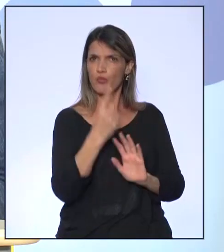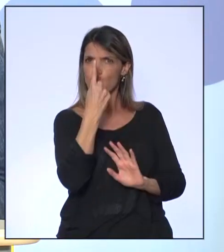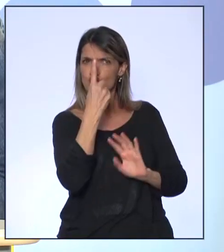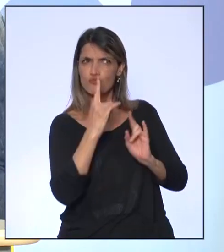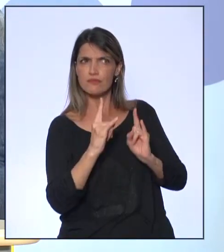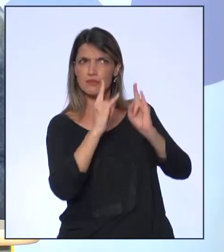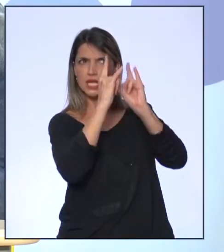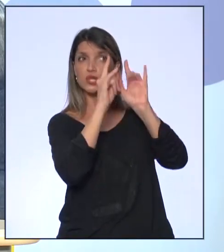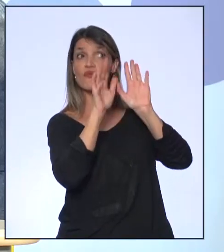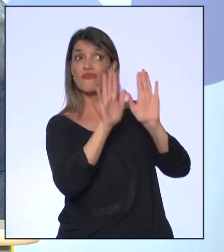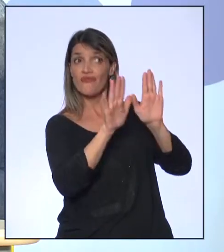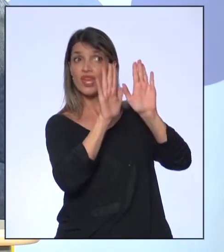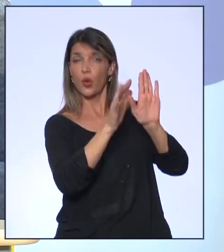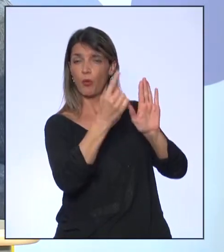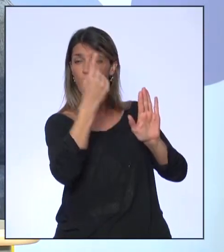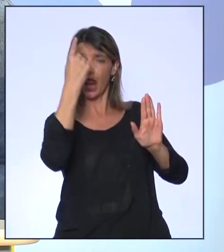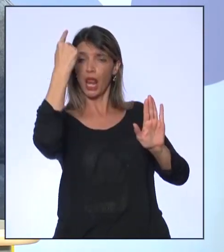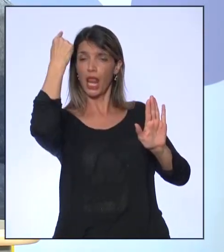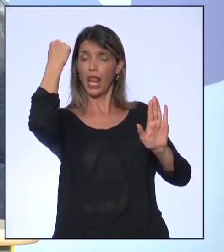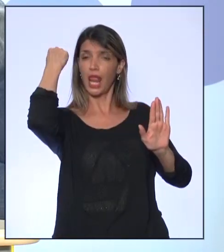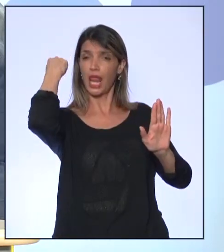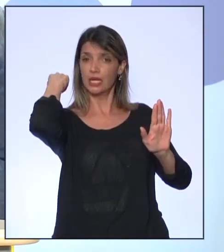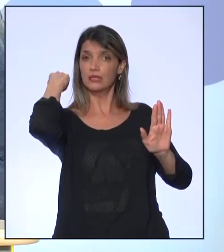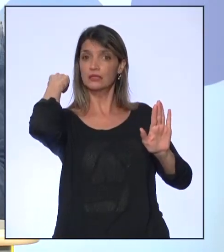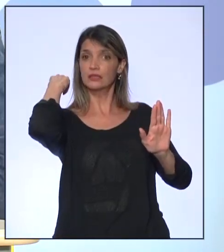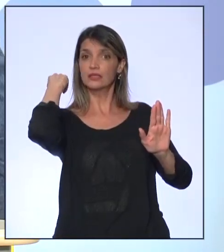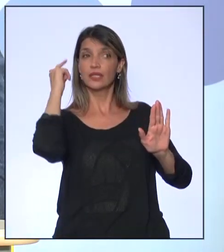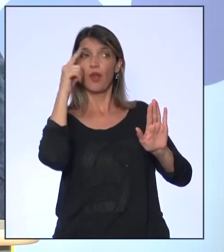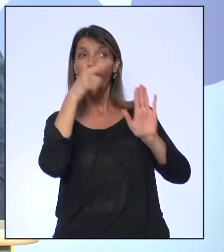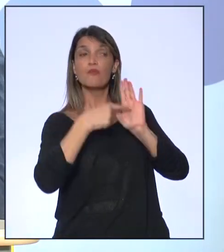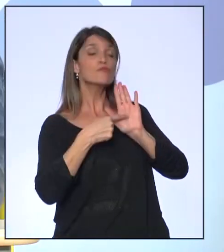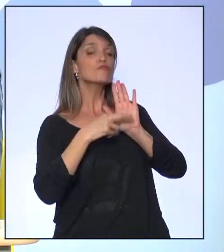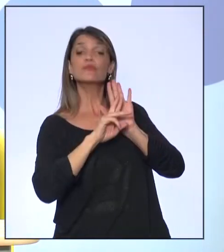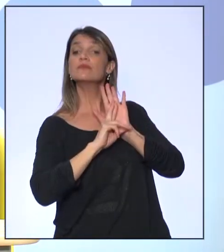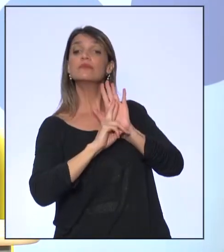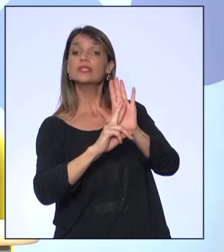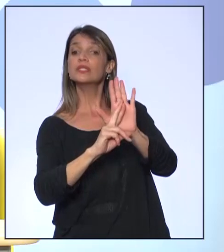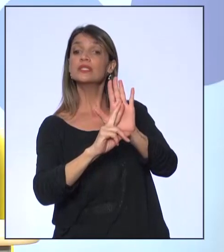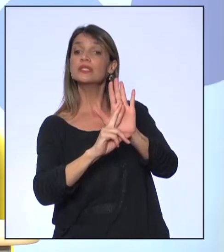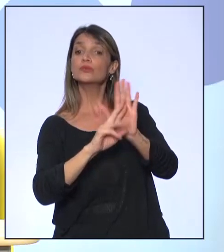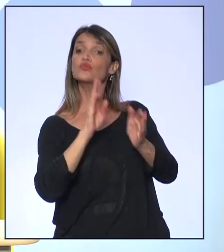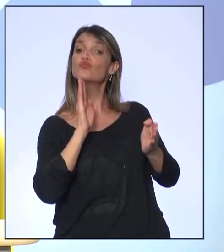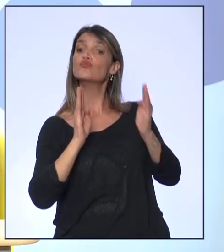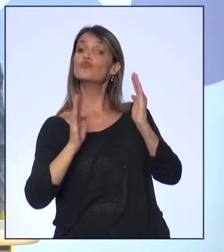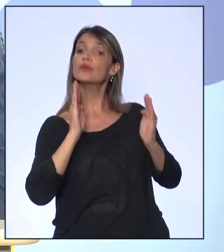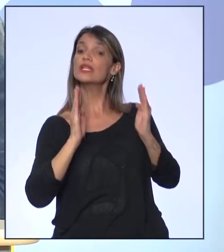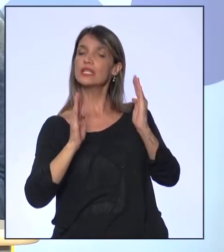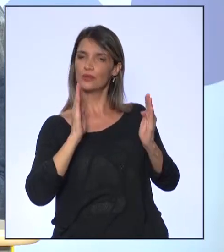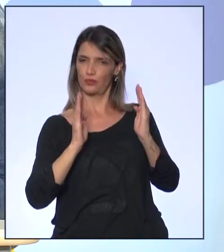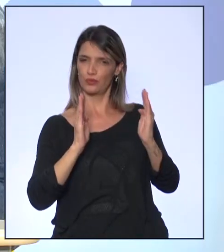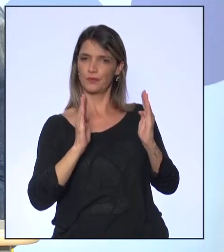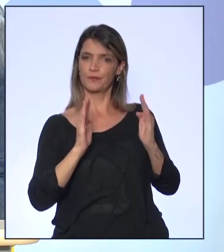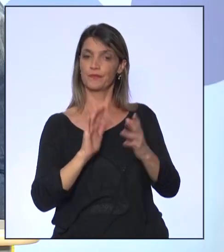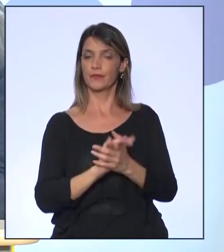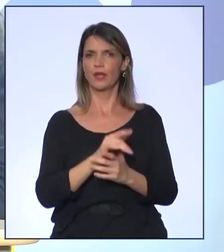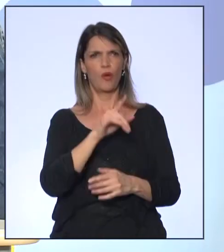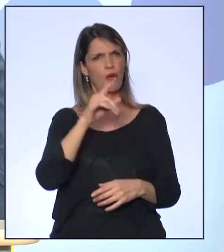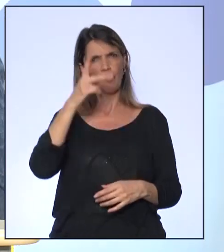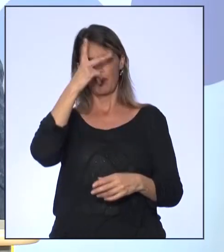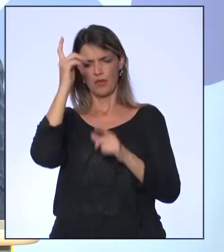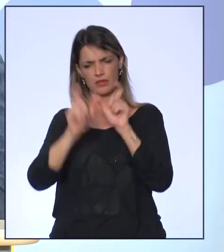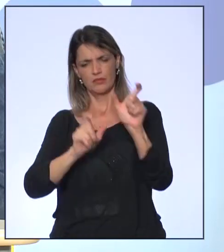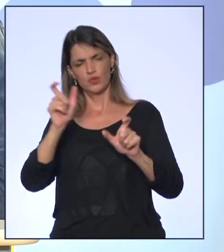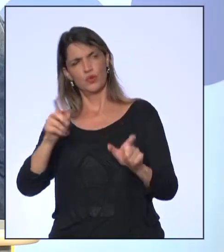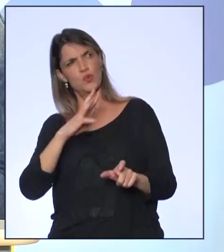por algum motivo, este, então, ele está ali como um representante deste período. Então, até para que as pessoas conheçam,